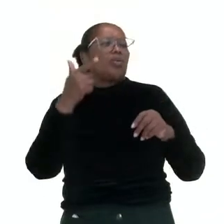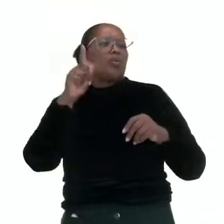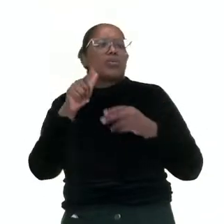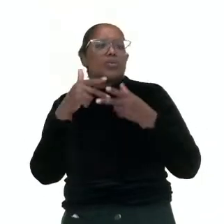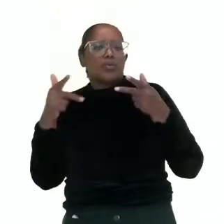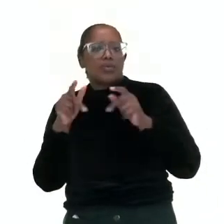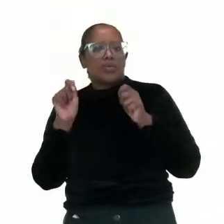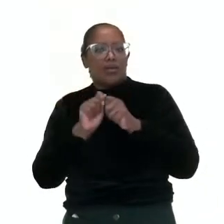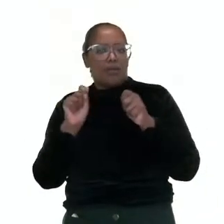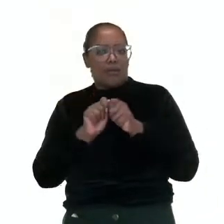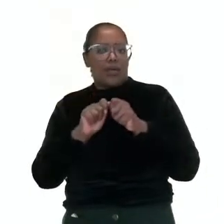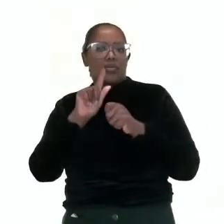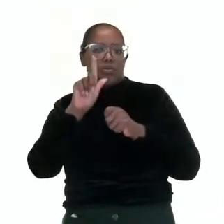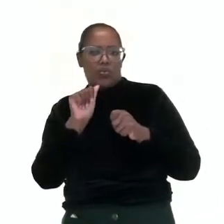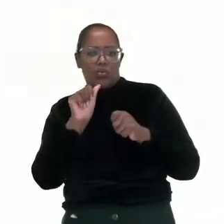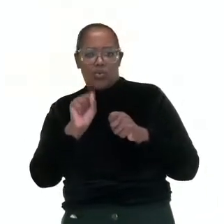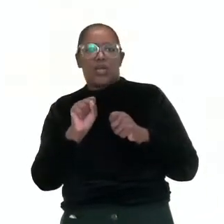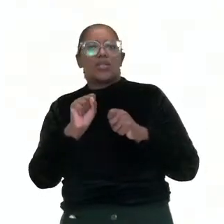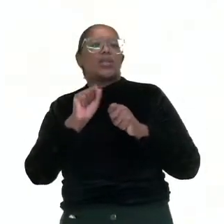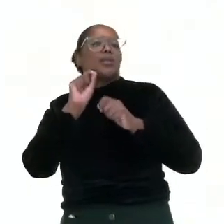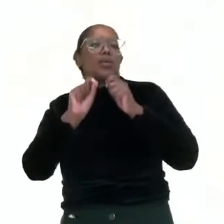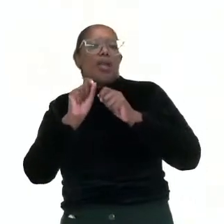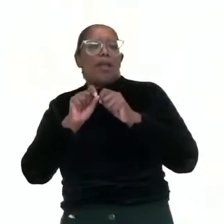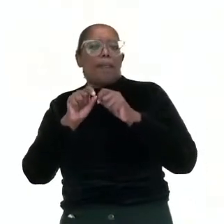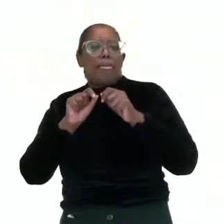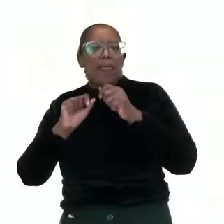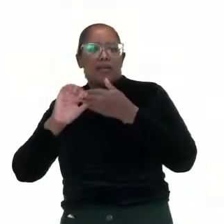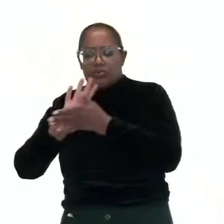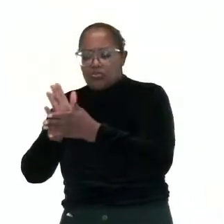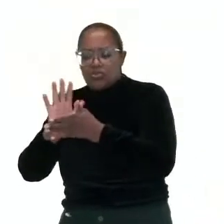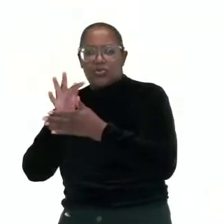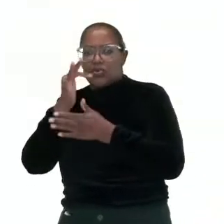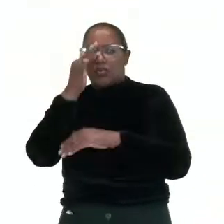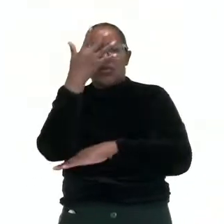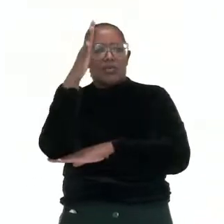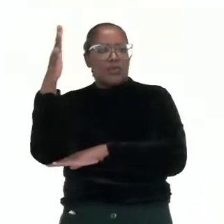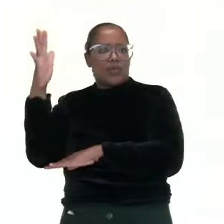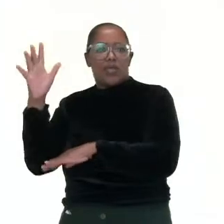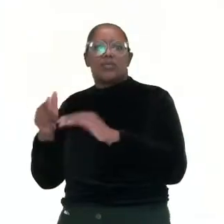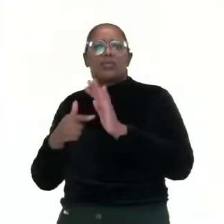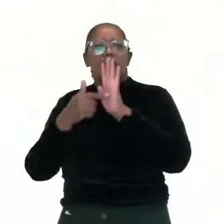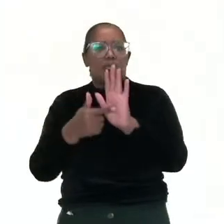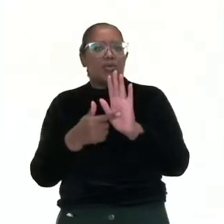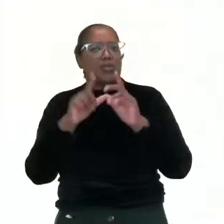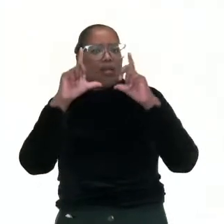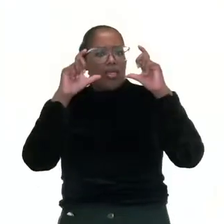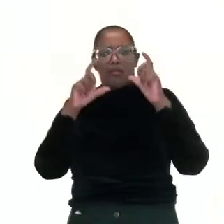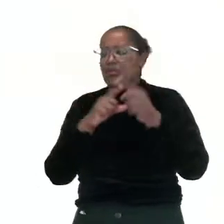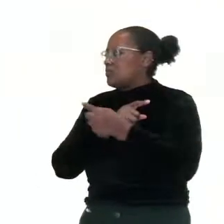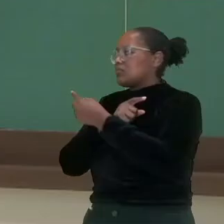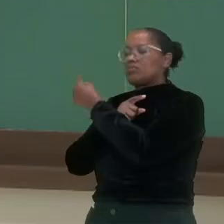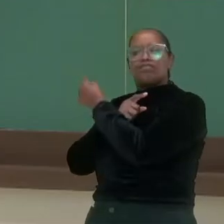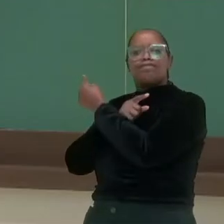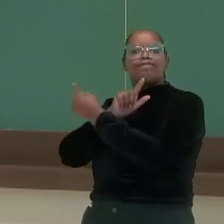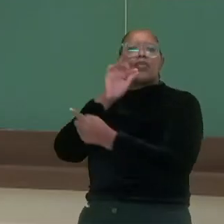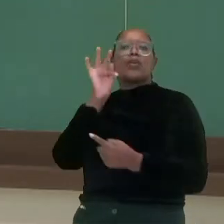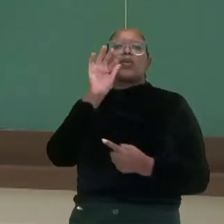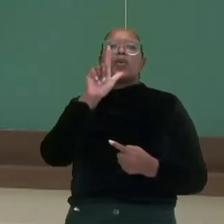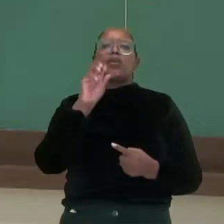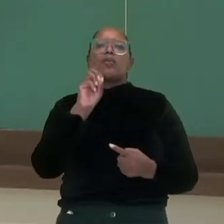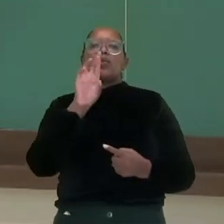como em erupções vulcânicas. Porém, com a Revolução Industrial, ocorreu um aumento do uso de combustíveis fósseis e